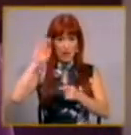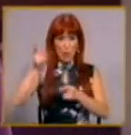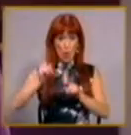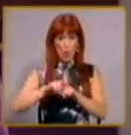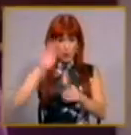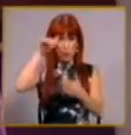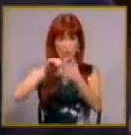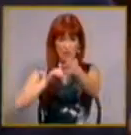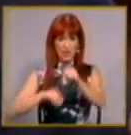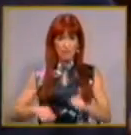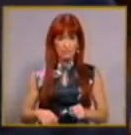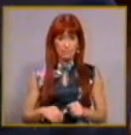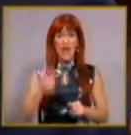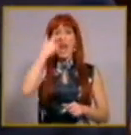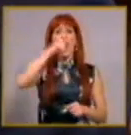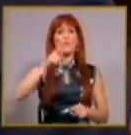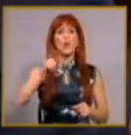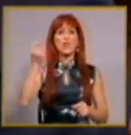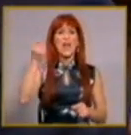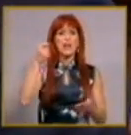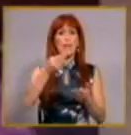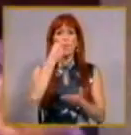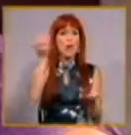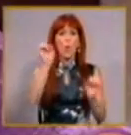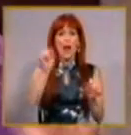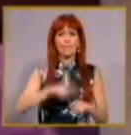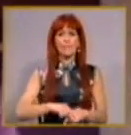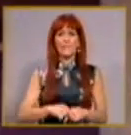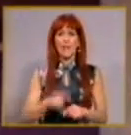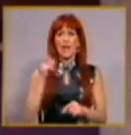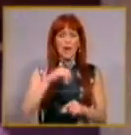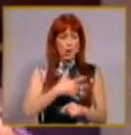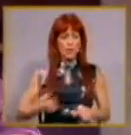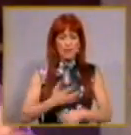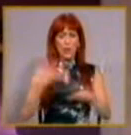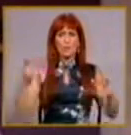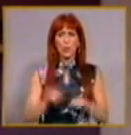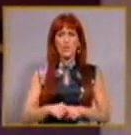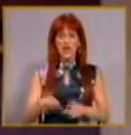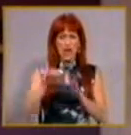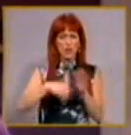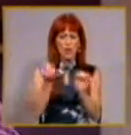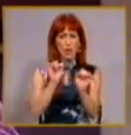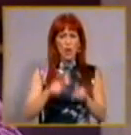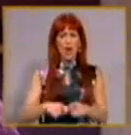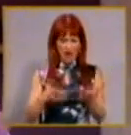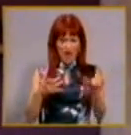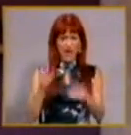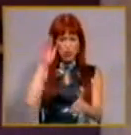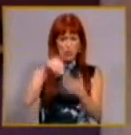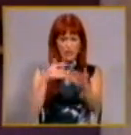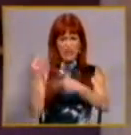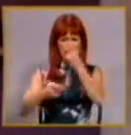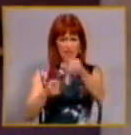é essa consequência? Um as cheque. Pessoas não terem dinheiro para pagar salários. É o aumento do desemprego? É a precariedade? É esta a consequência